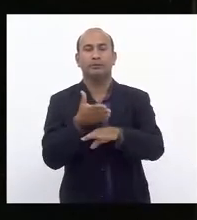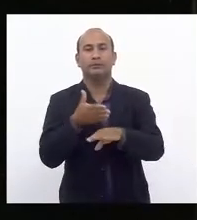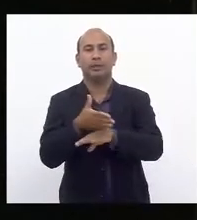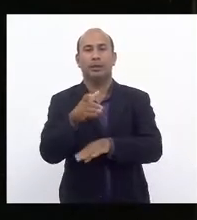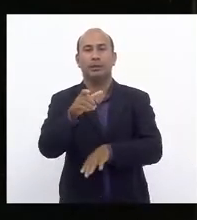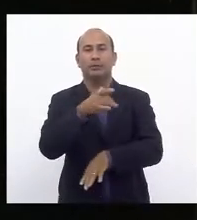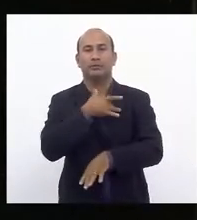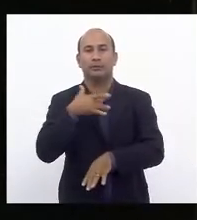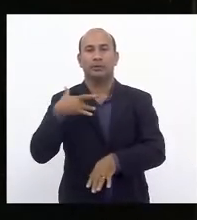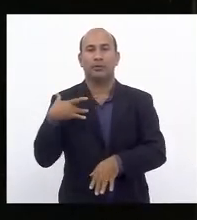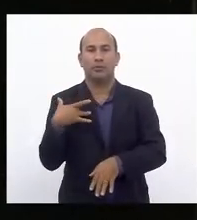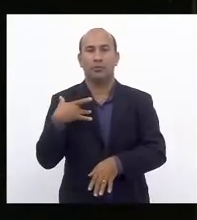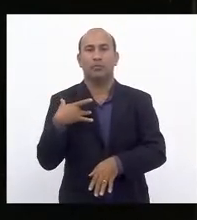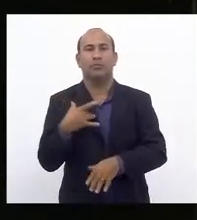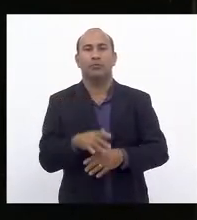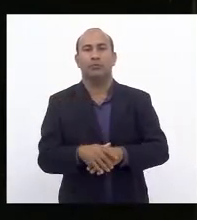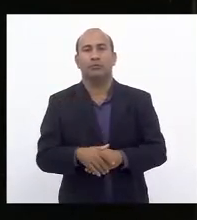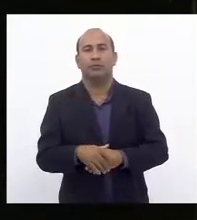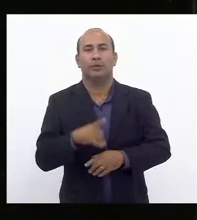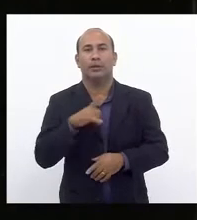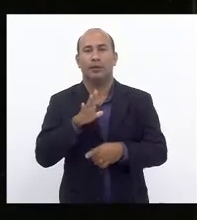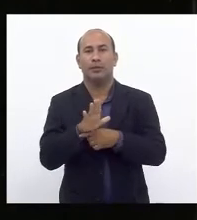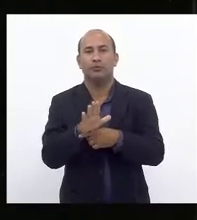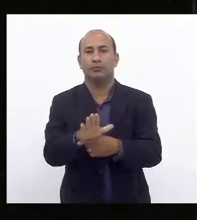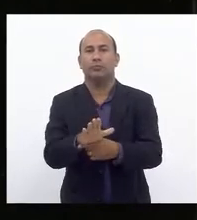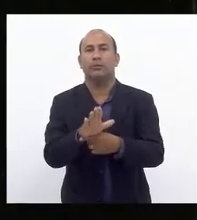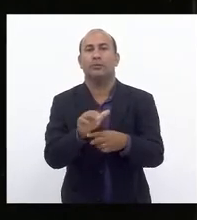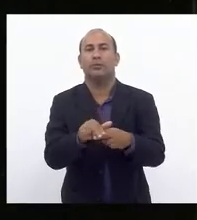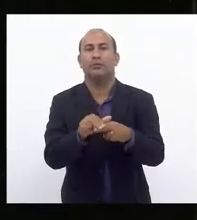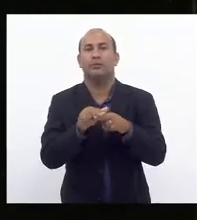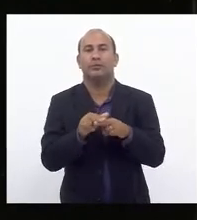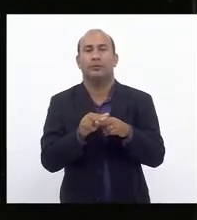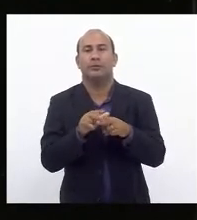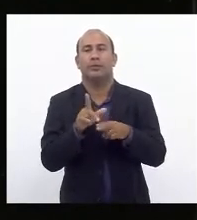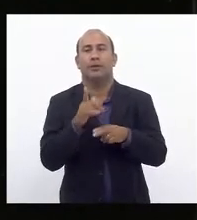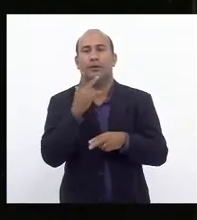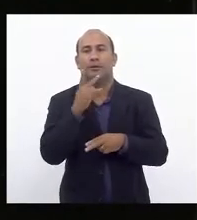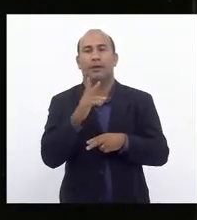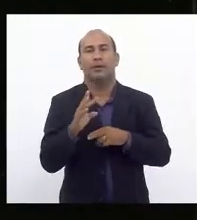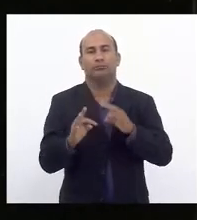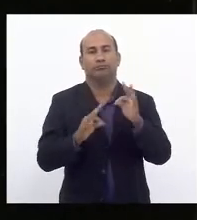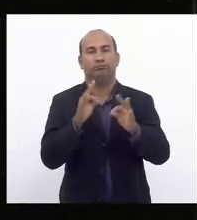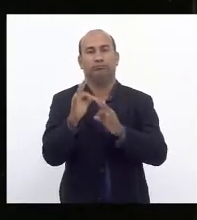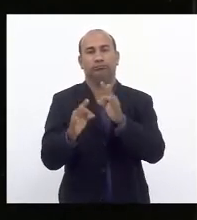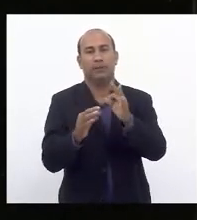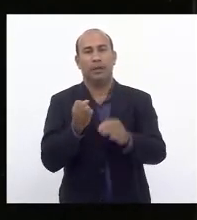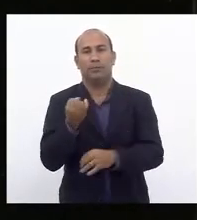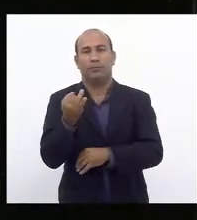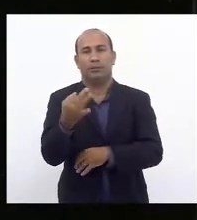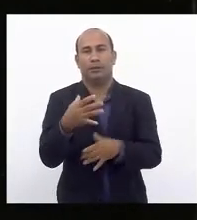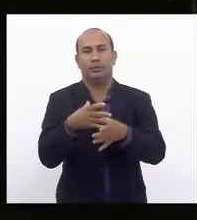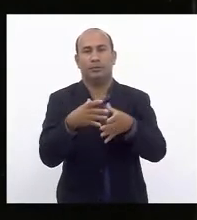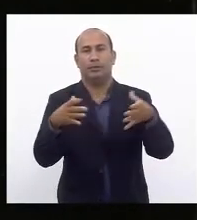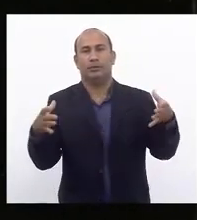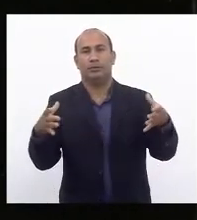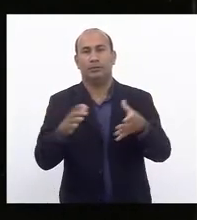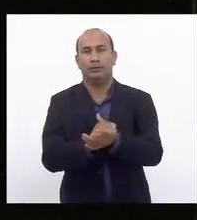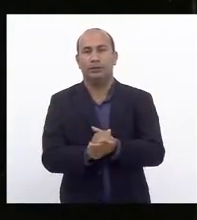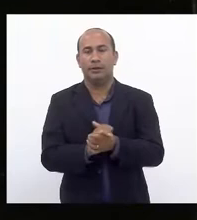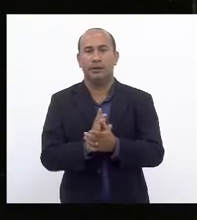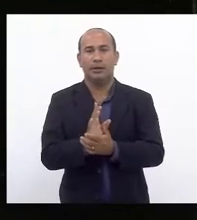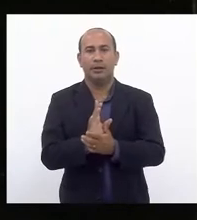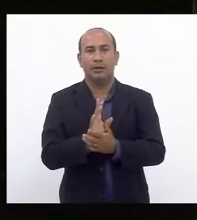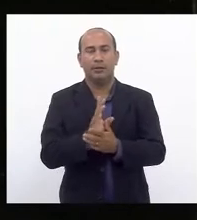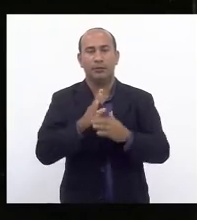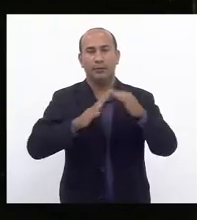de saúde com custo-benefício, haja vista tratar-se de um quantitativo grande de